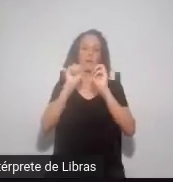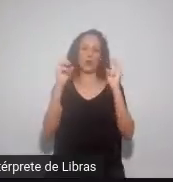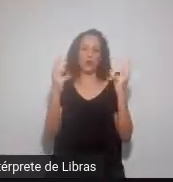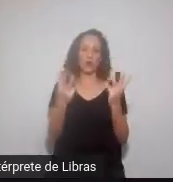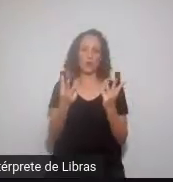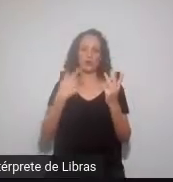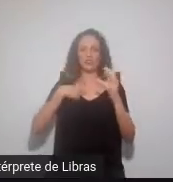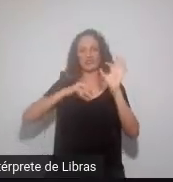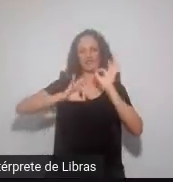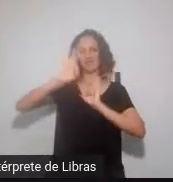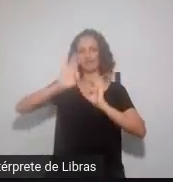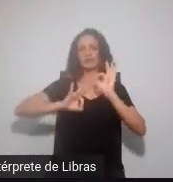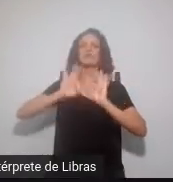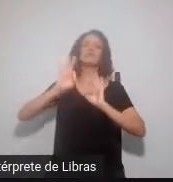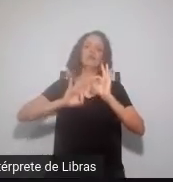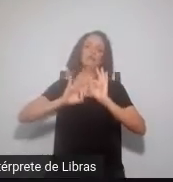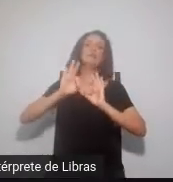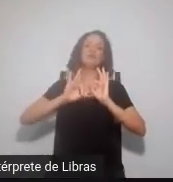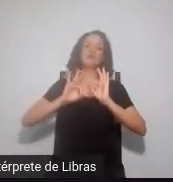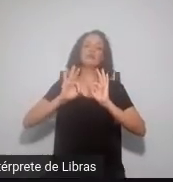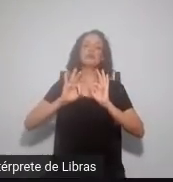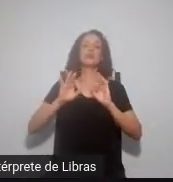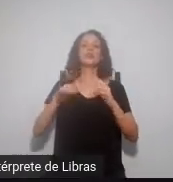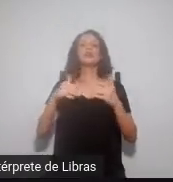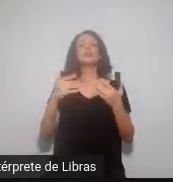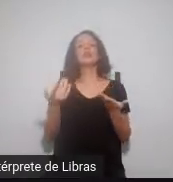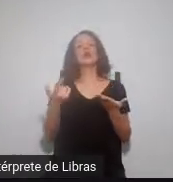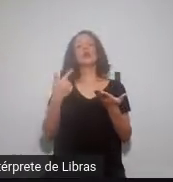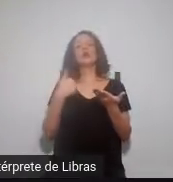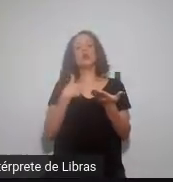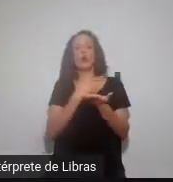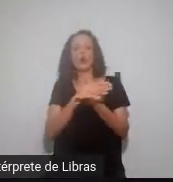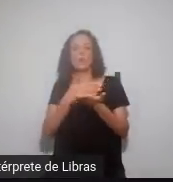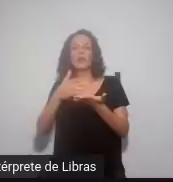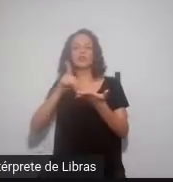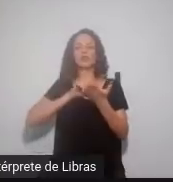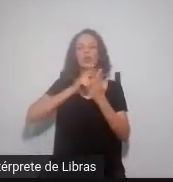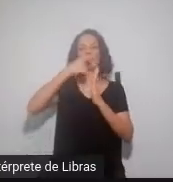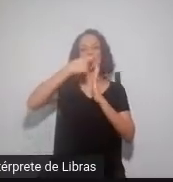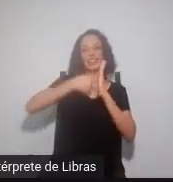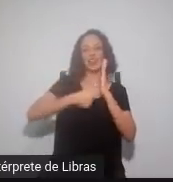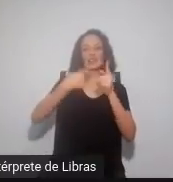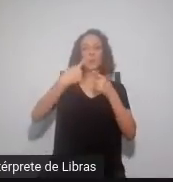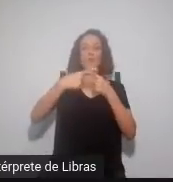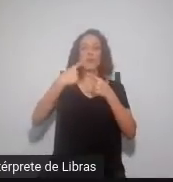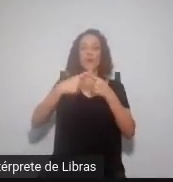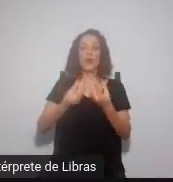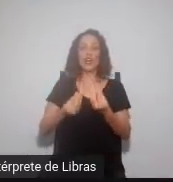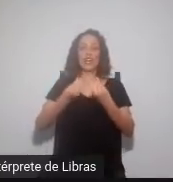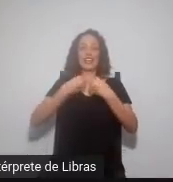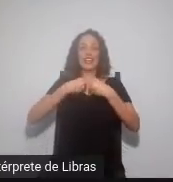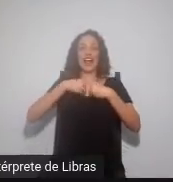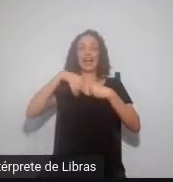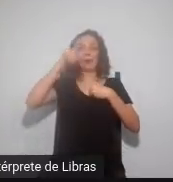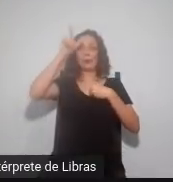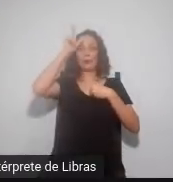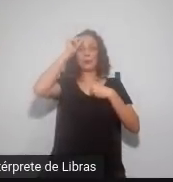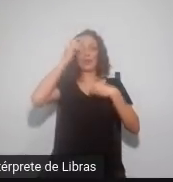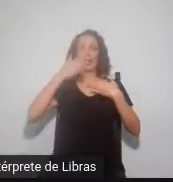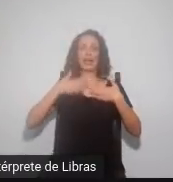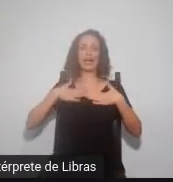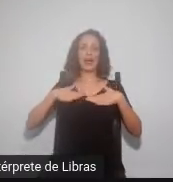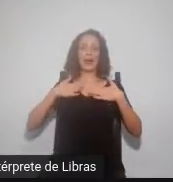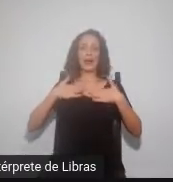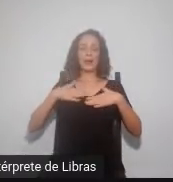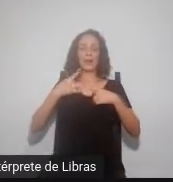isso é intencional. O começo, para eu poder ler e me acalmar, né? Entrar no clima dessa apresentação,